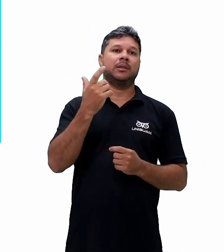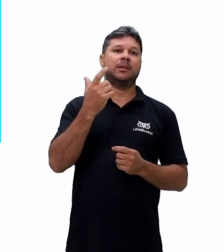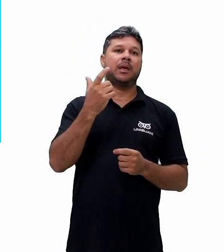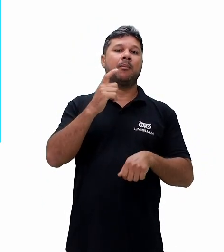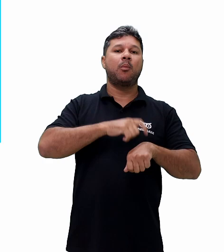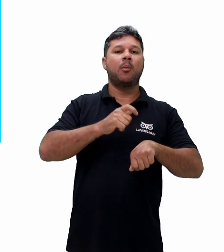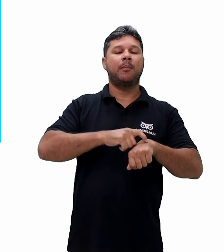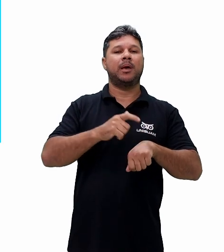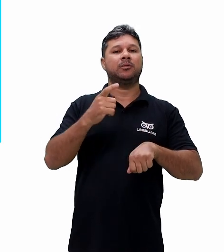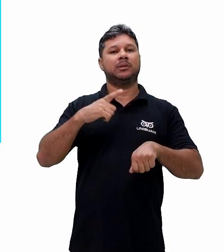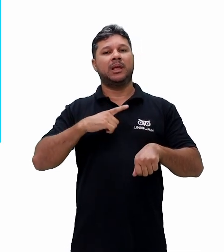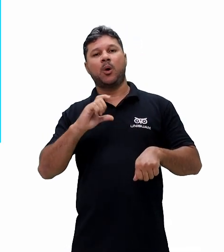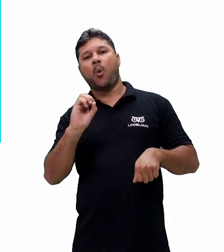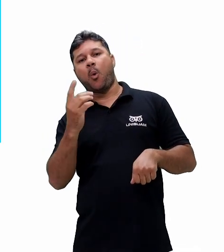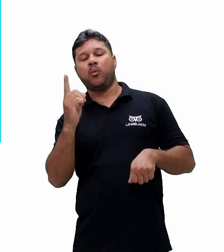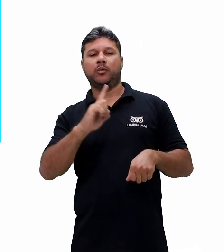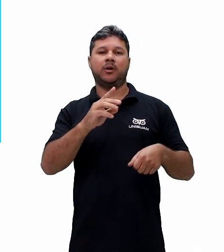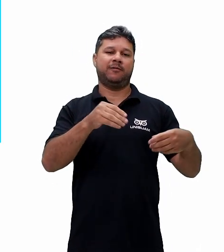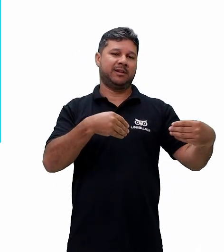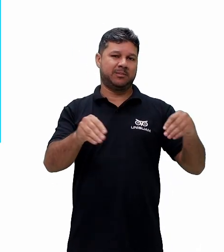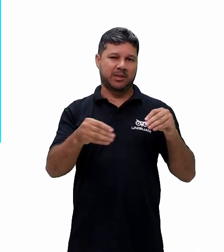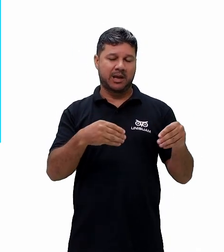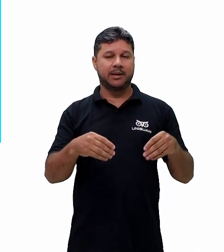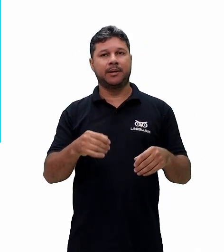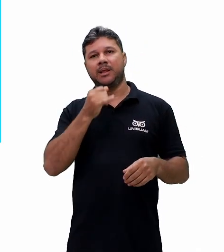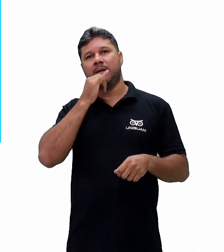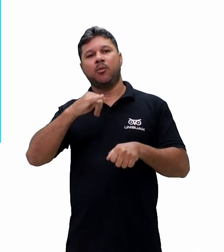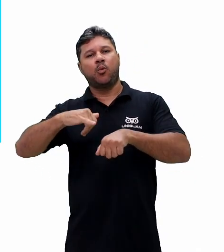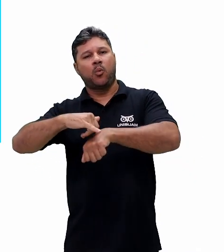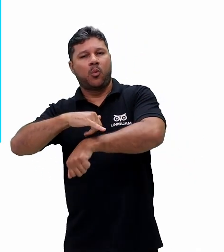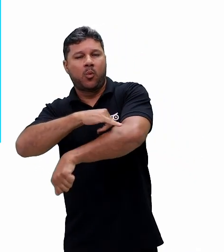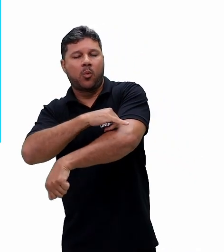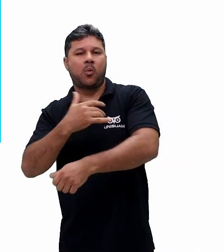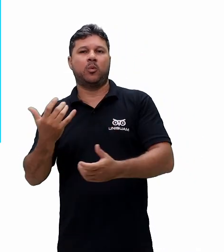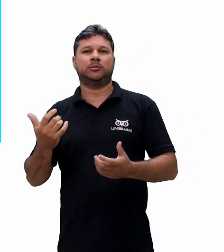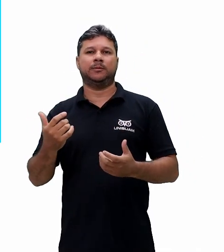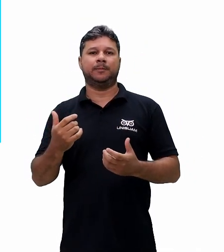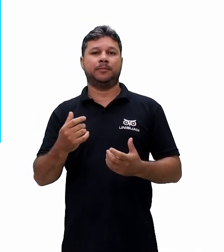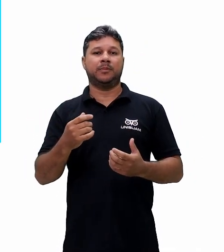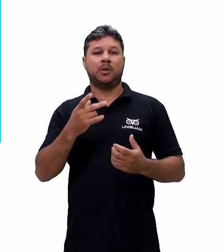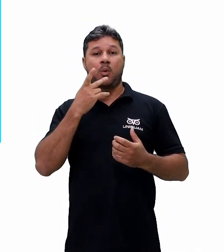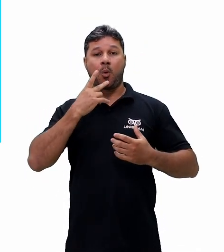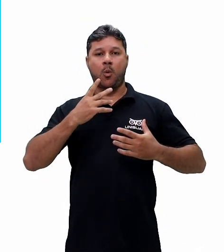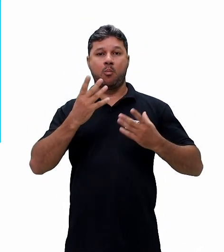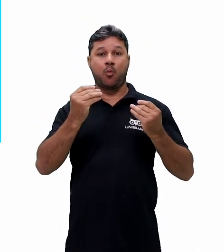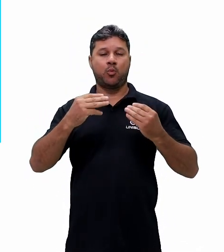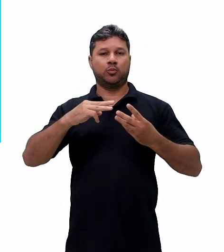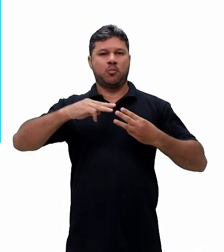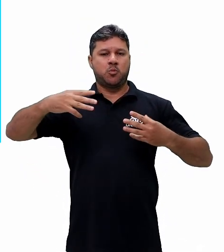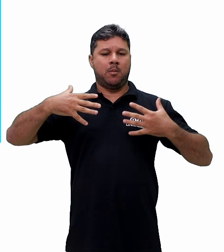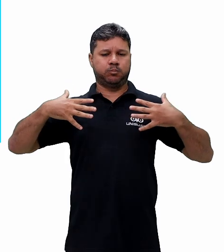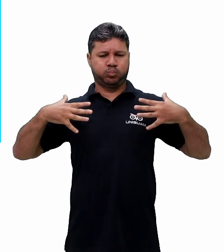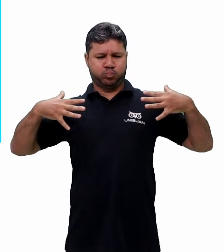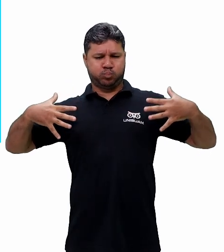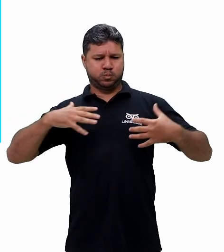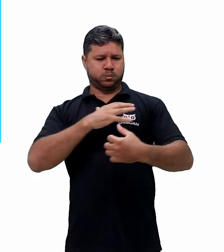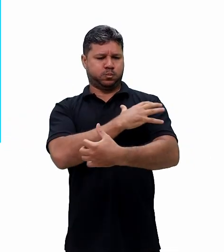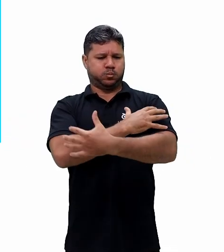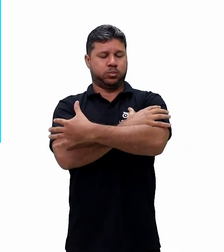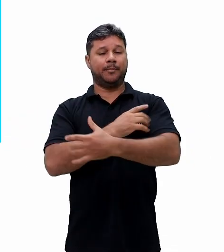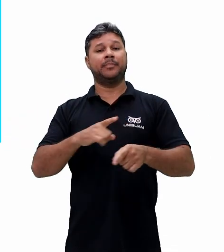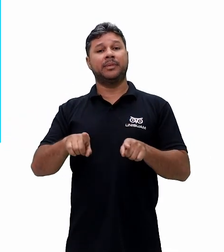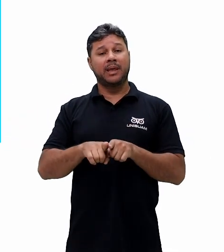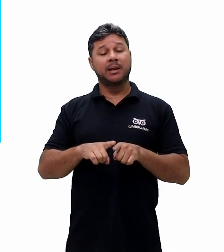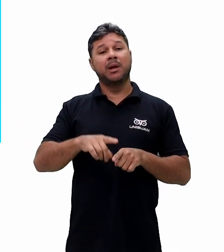de flexibilidade. Além disso, além da obesidade e além do excesso de volume muscular, nós temos